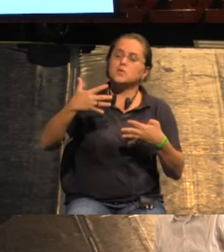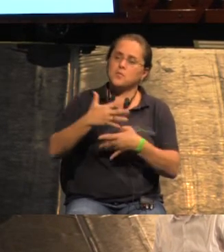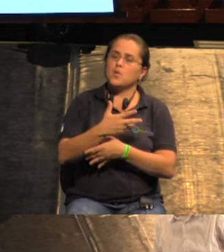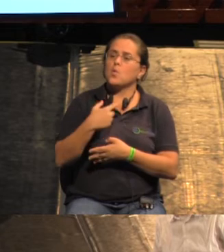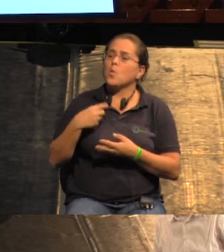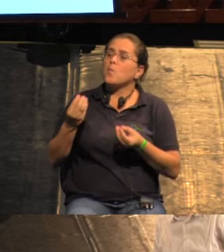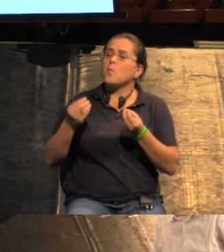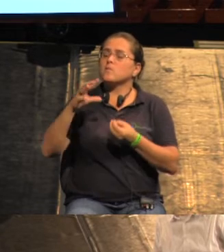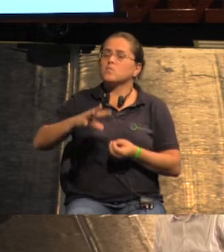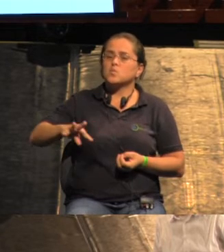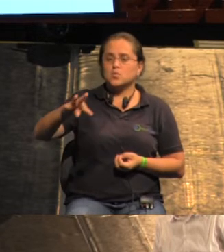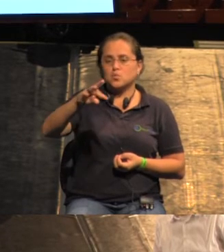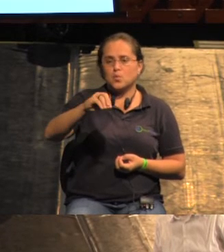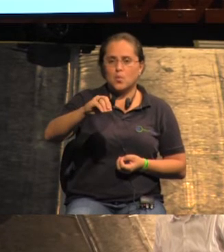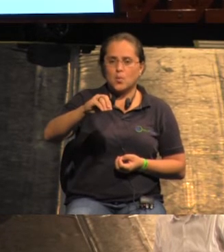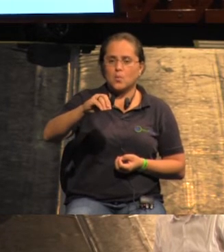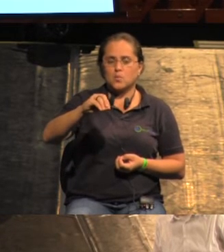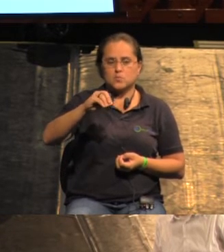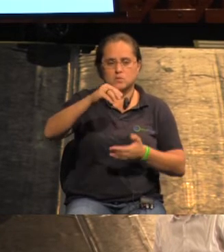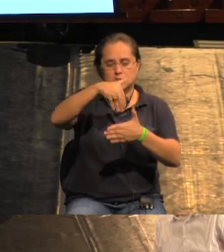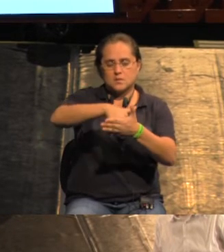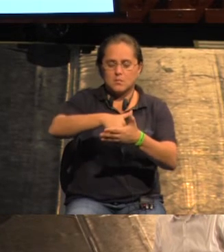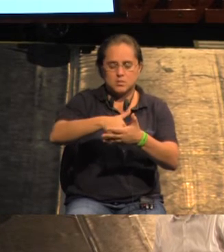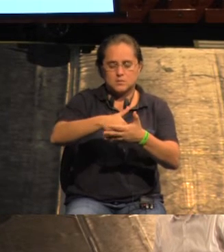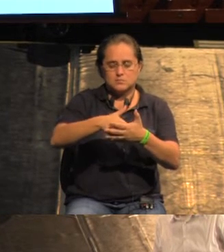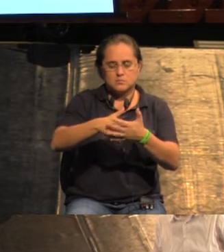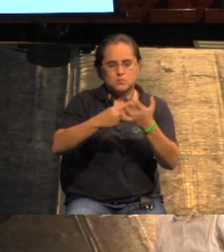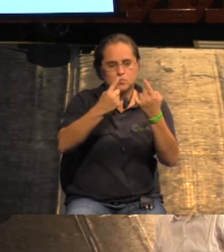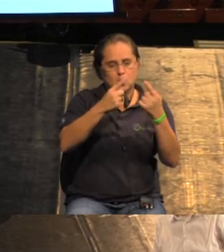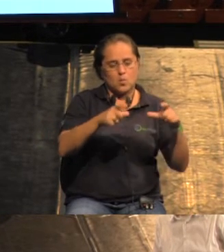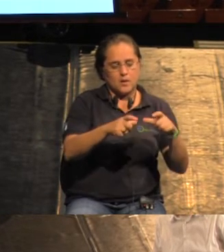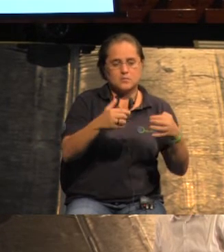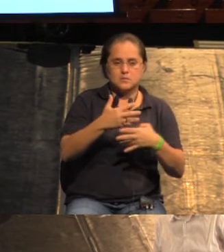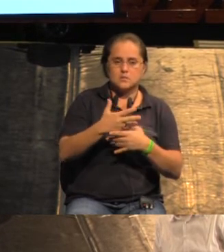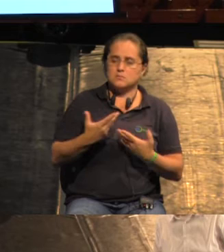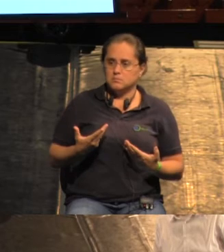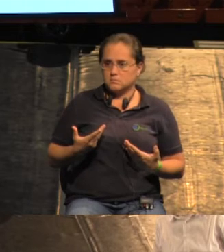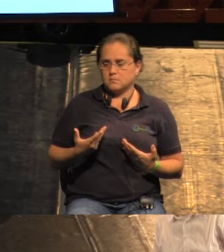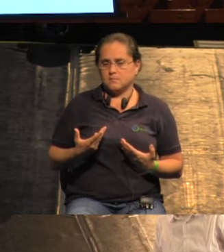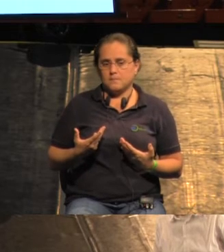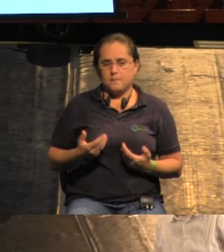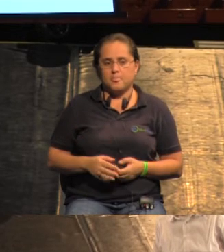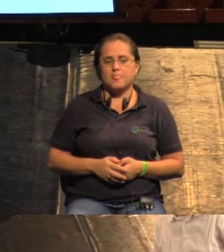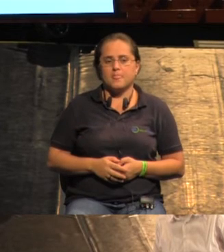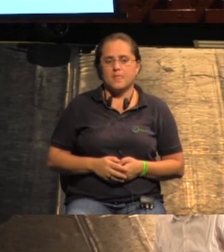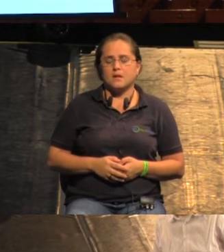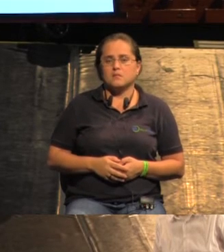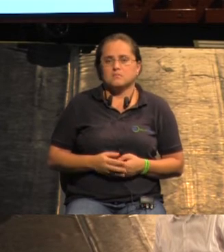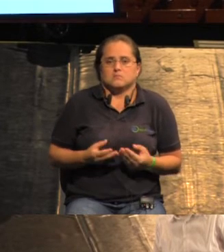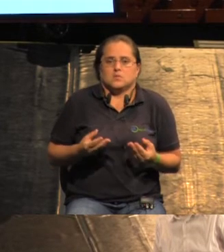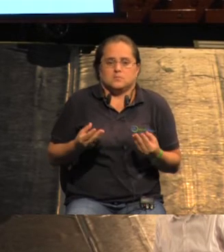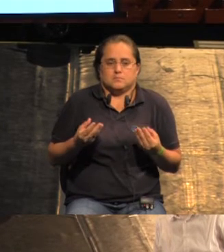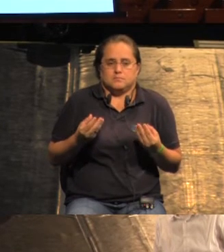está se urbanizando, como é que nós vamos todos caber de uma forma razoável nessas cidades? Elas vão ter